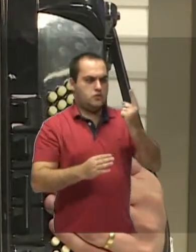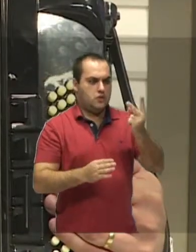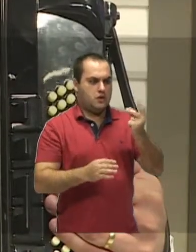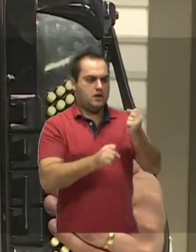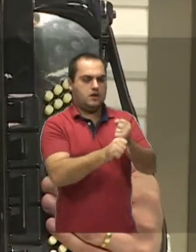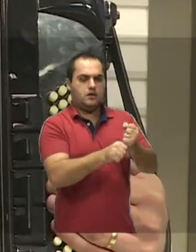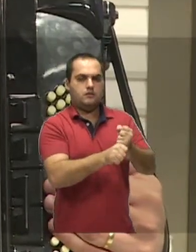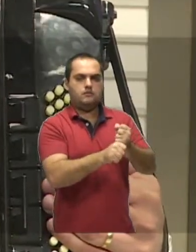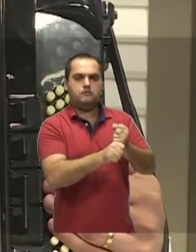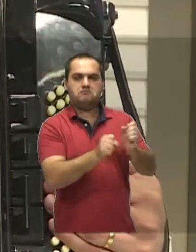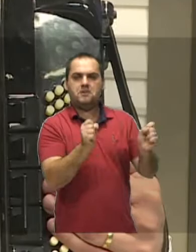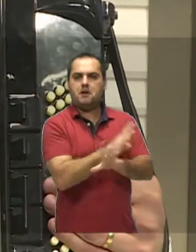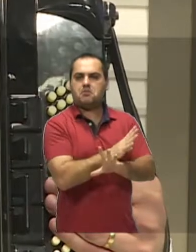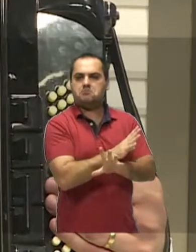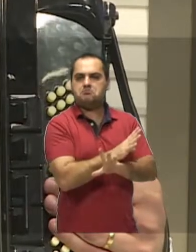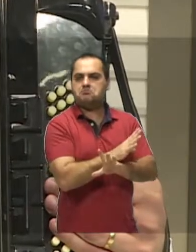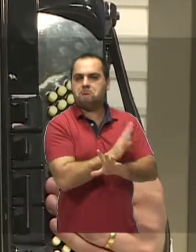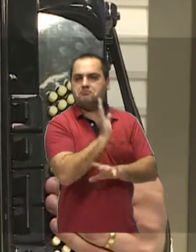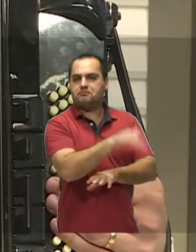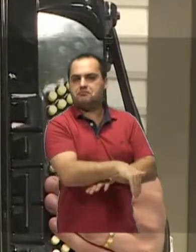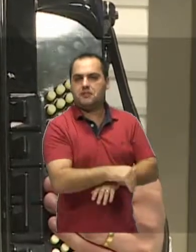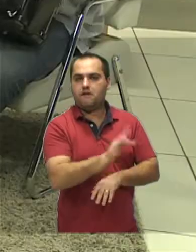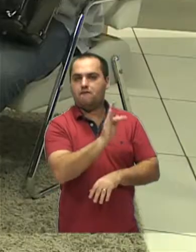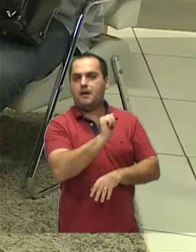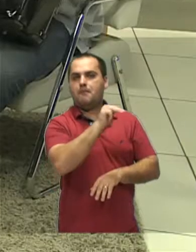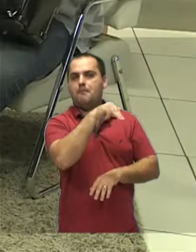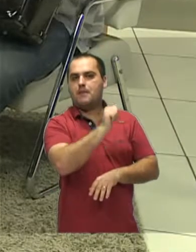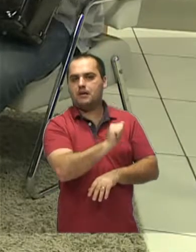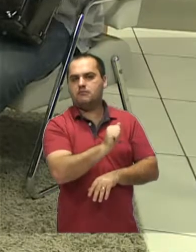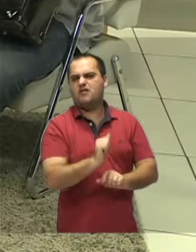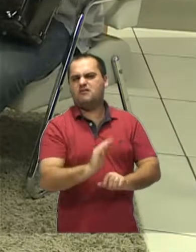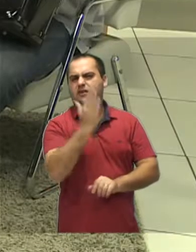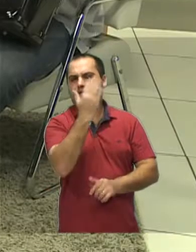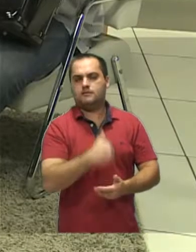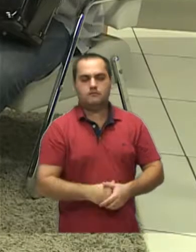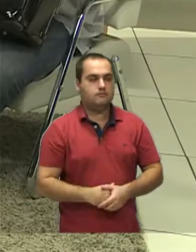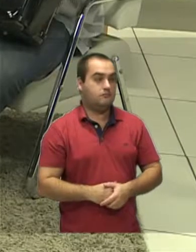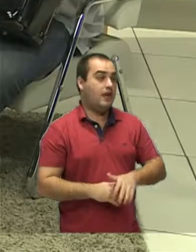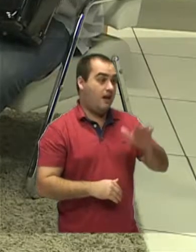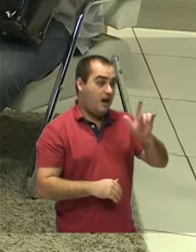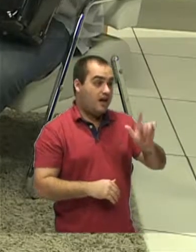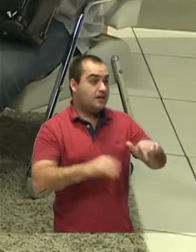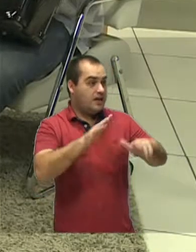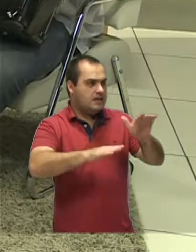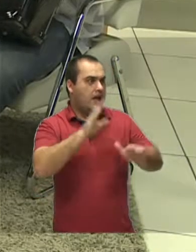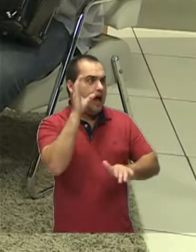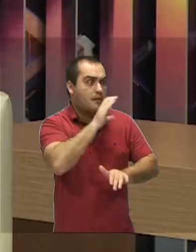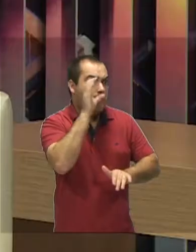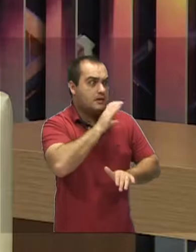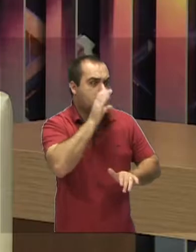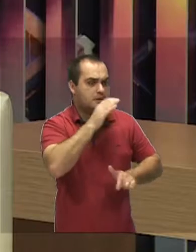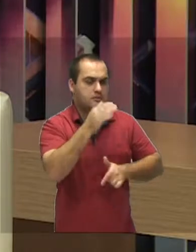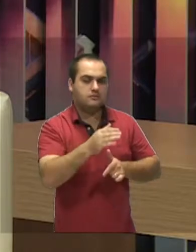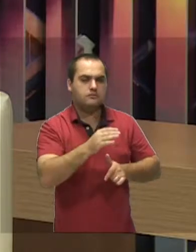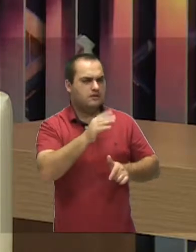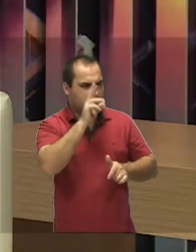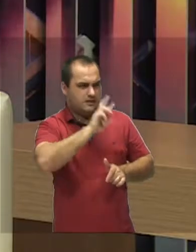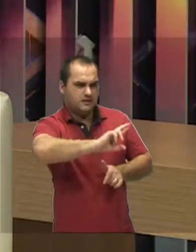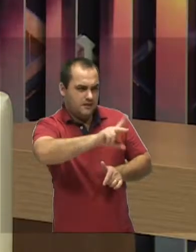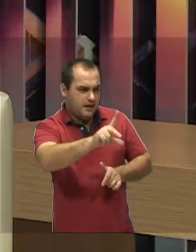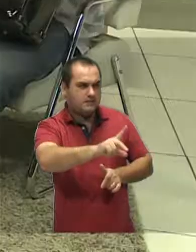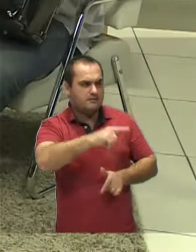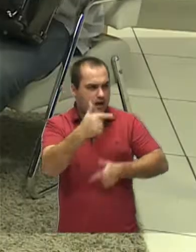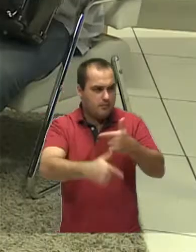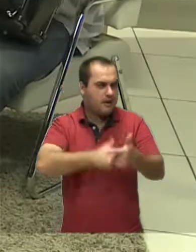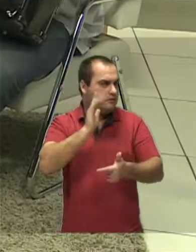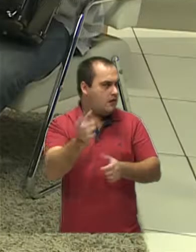e daqui a pouco ela te cospe fora, né? É o que vem acontecendo muito. Intensa e efêmera, às vezes, do que um trabalho que é construído. Exatamente, no dia a dia. Que é o